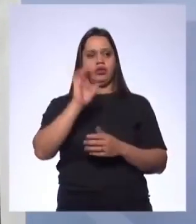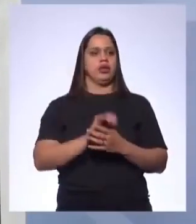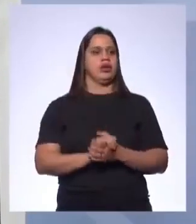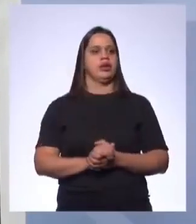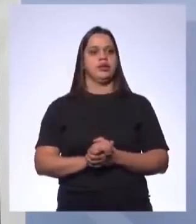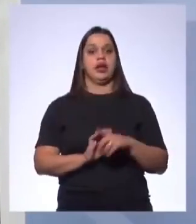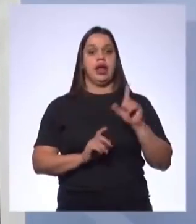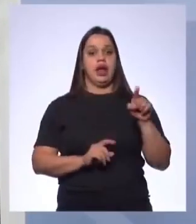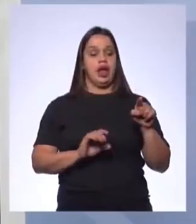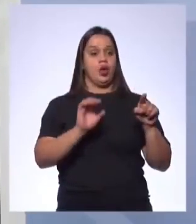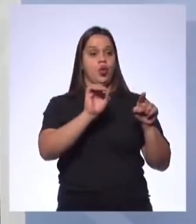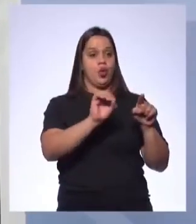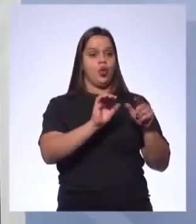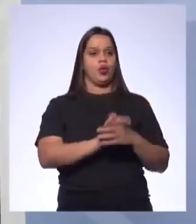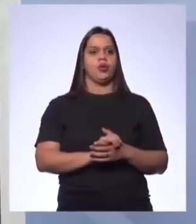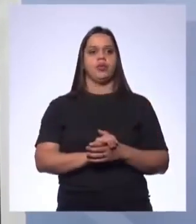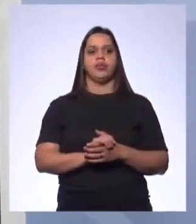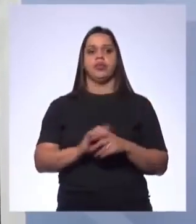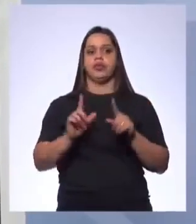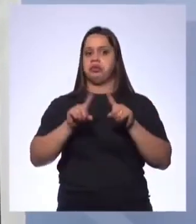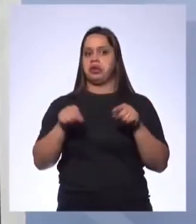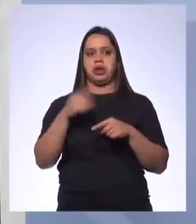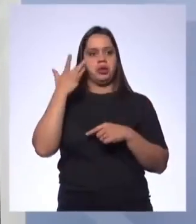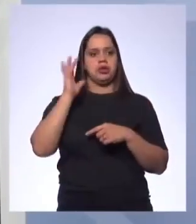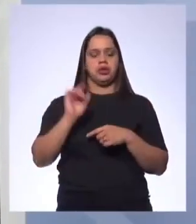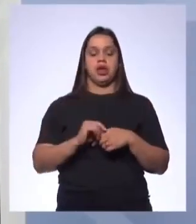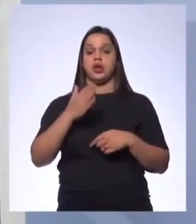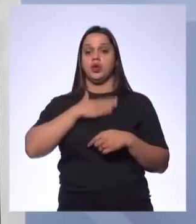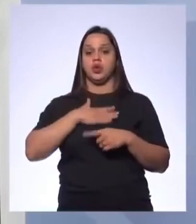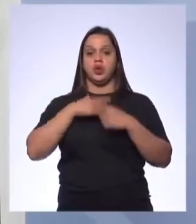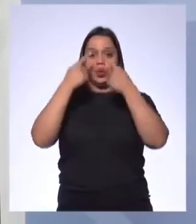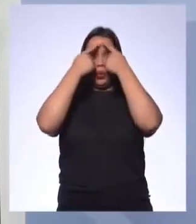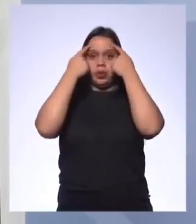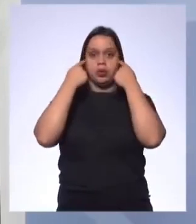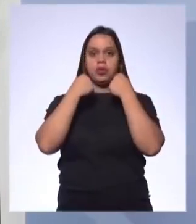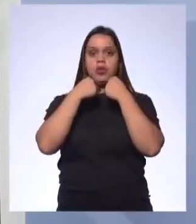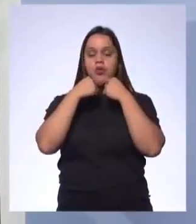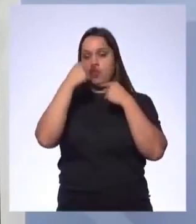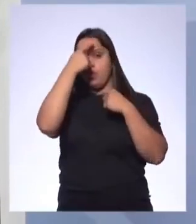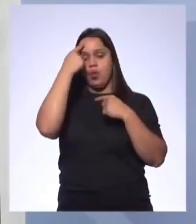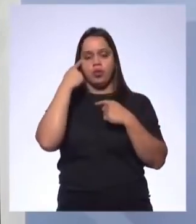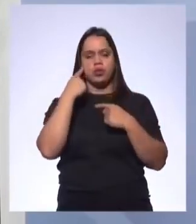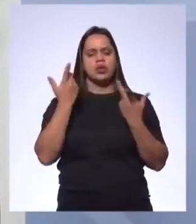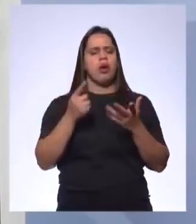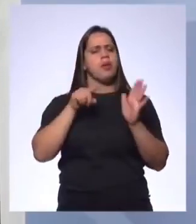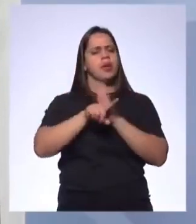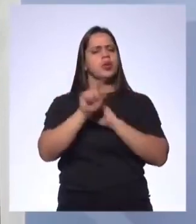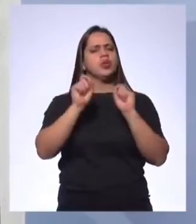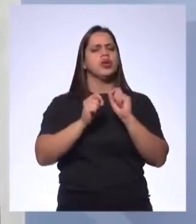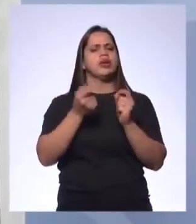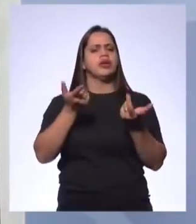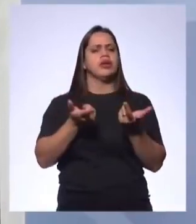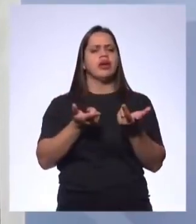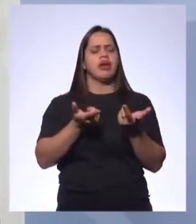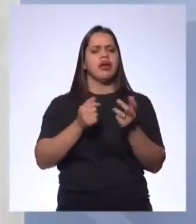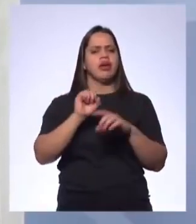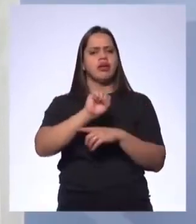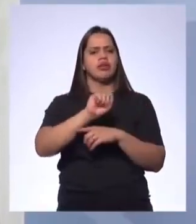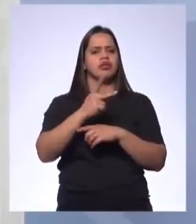Também não sei. Do meu rosto. O que pode ser do meu rosto, gente? O que será que é